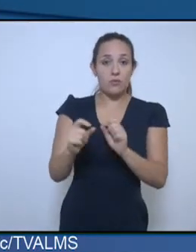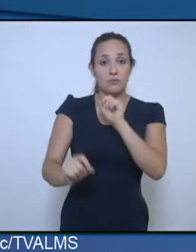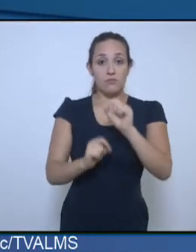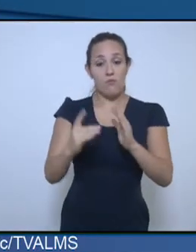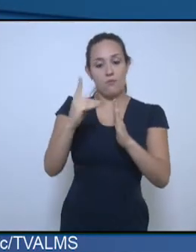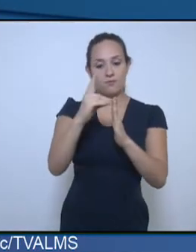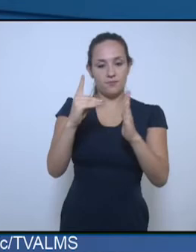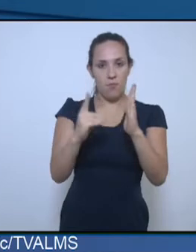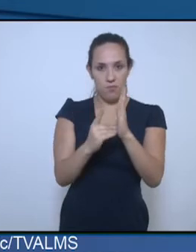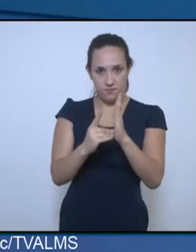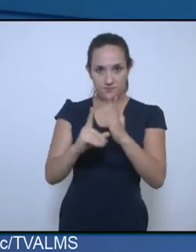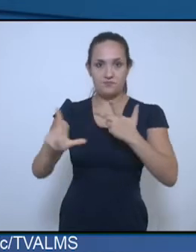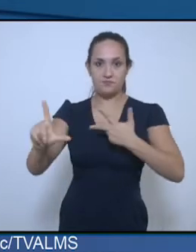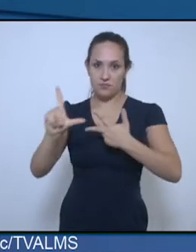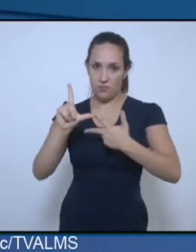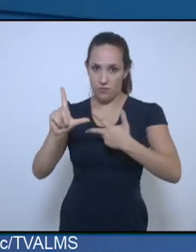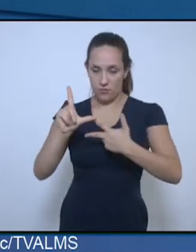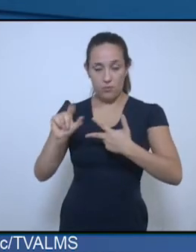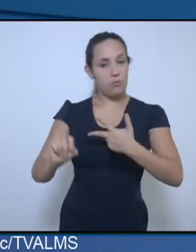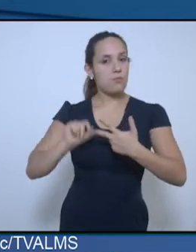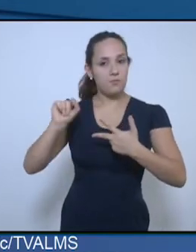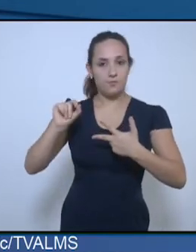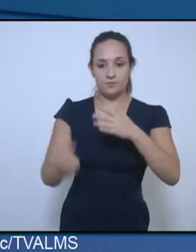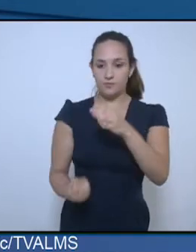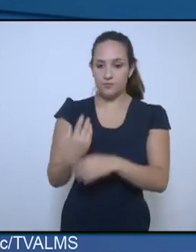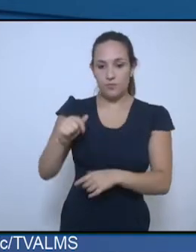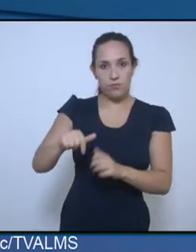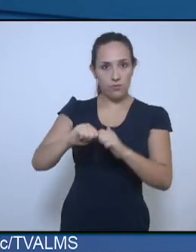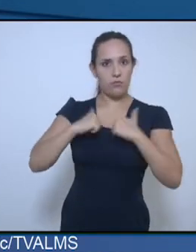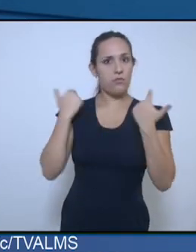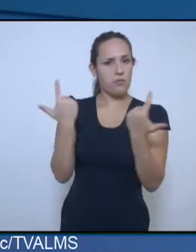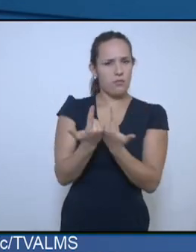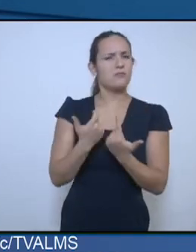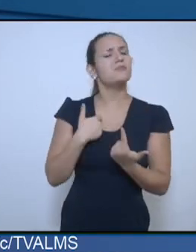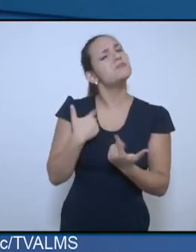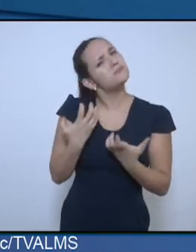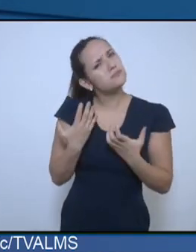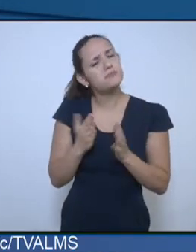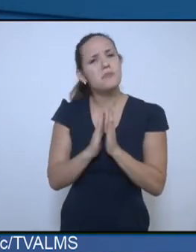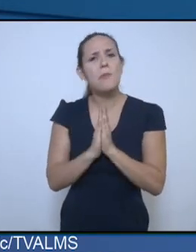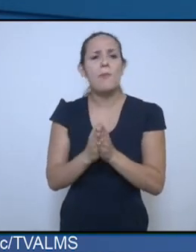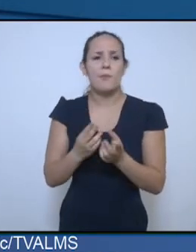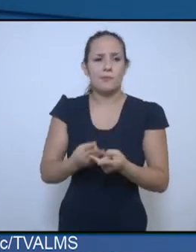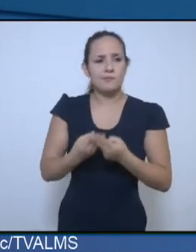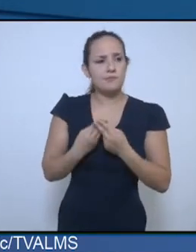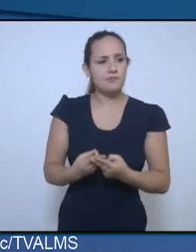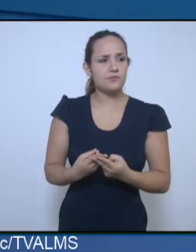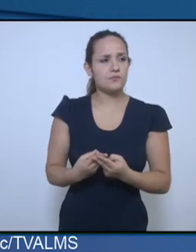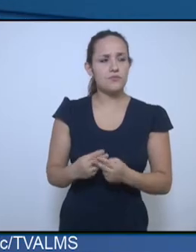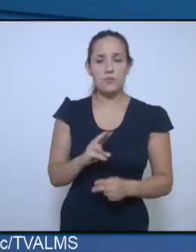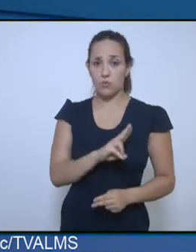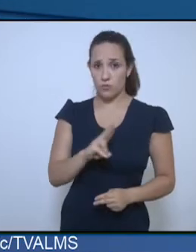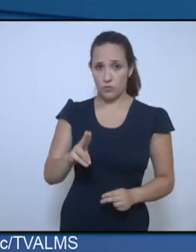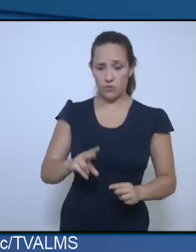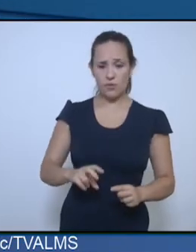decreto legislativo, criando aqui na Assembleia, espero a compreensão dos pares, o Laboratório